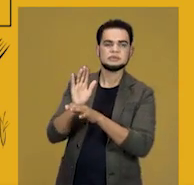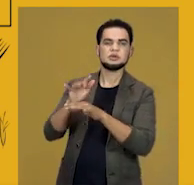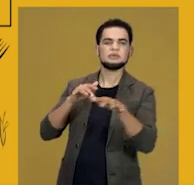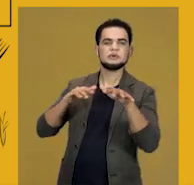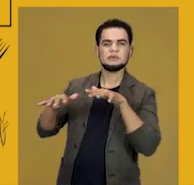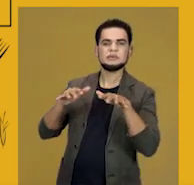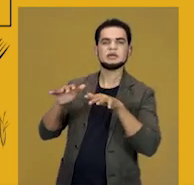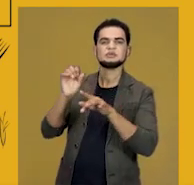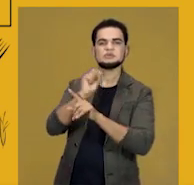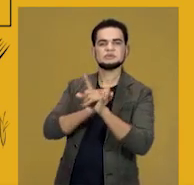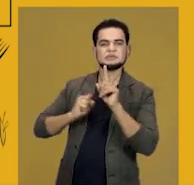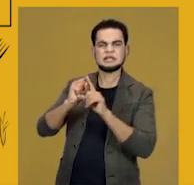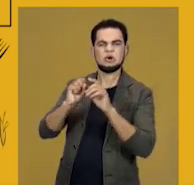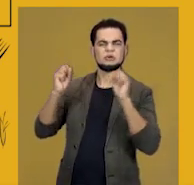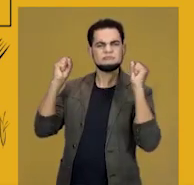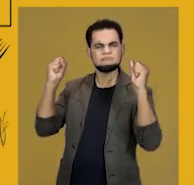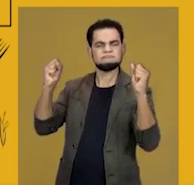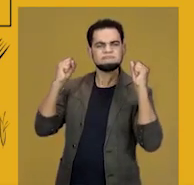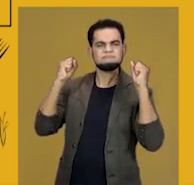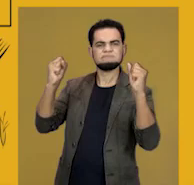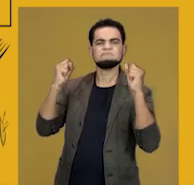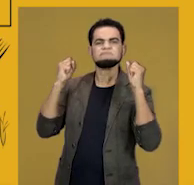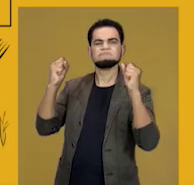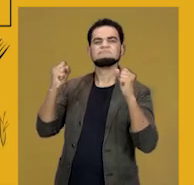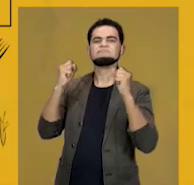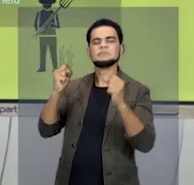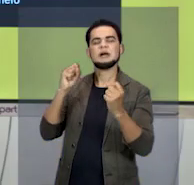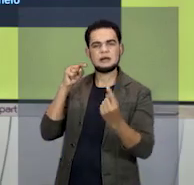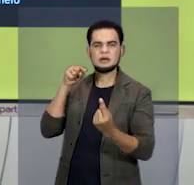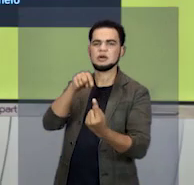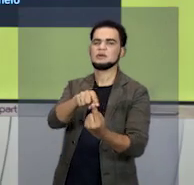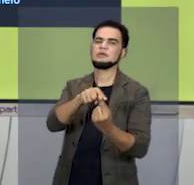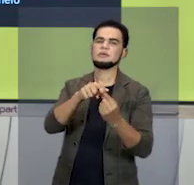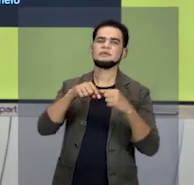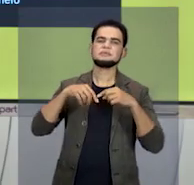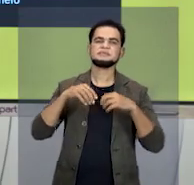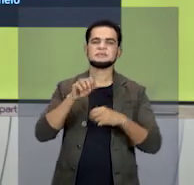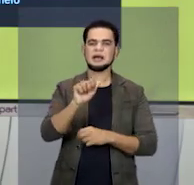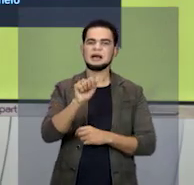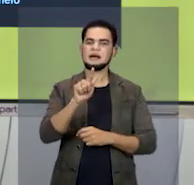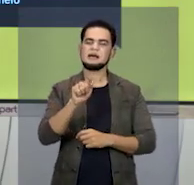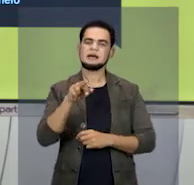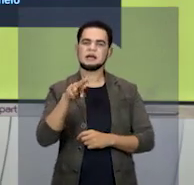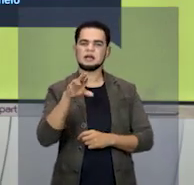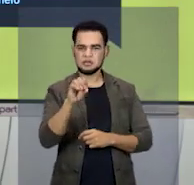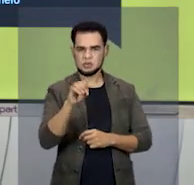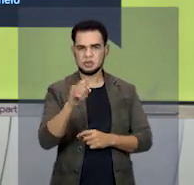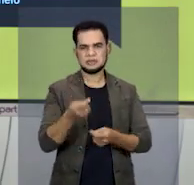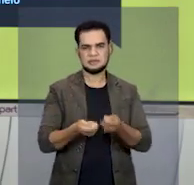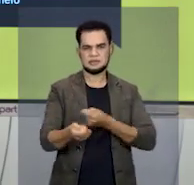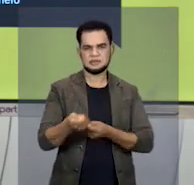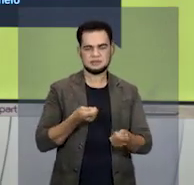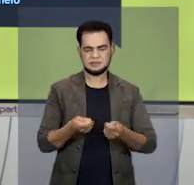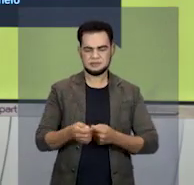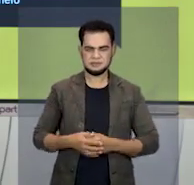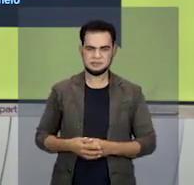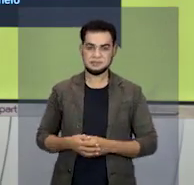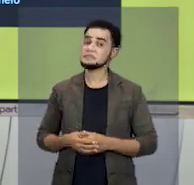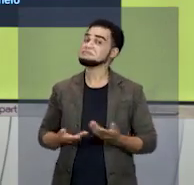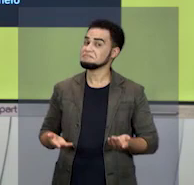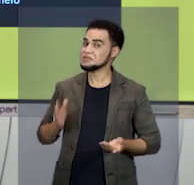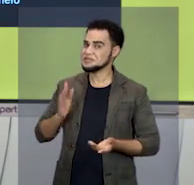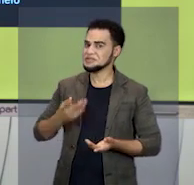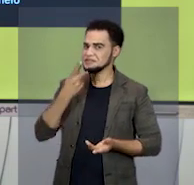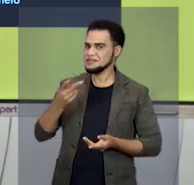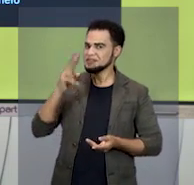na resistência promovido pelo agronegócio. Consequentemente, nós já falamos sobre isso, sobre o